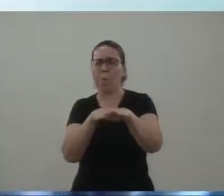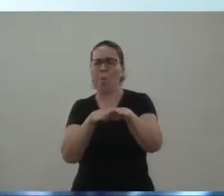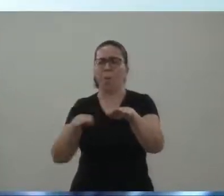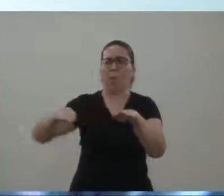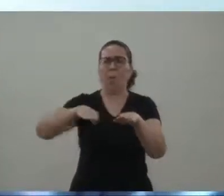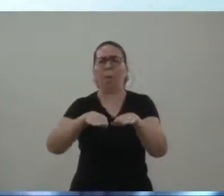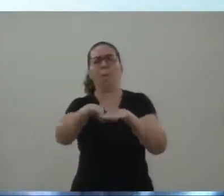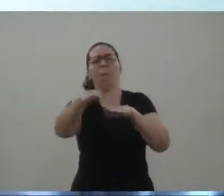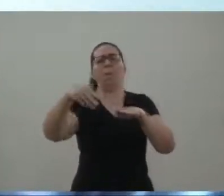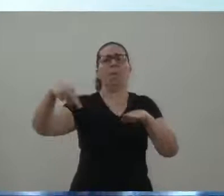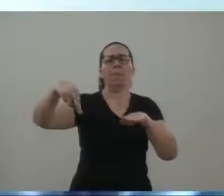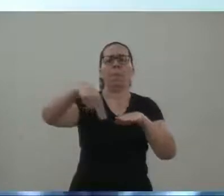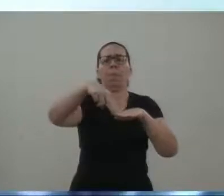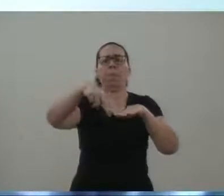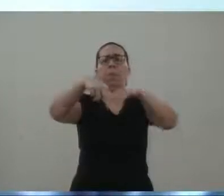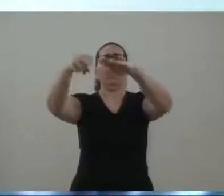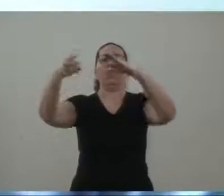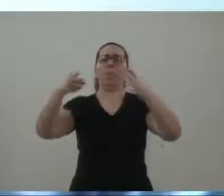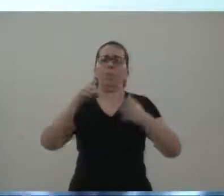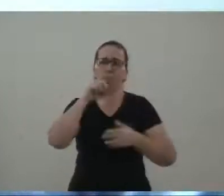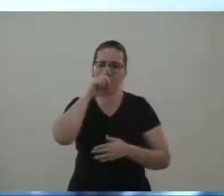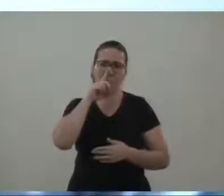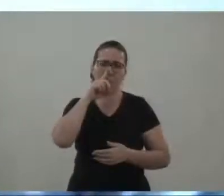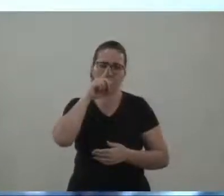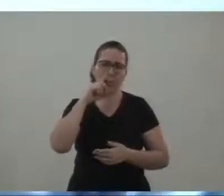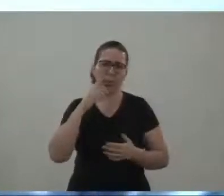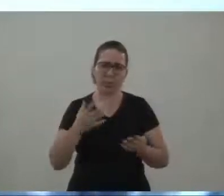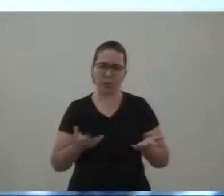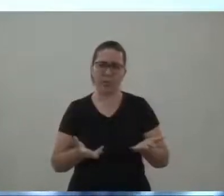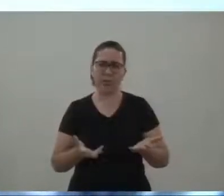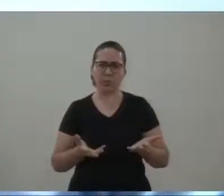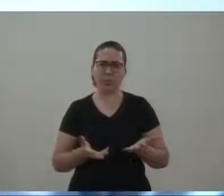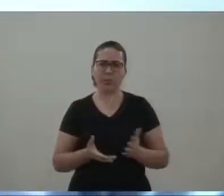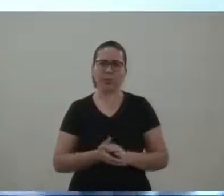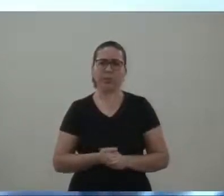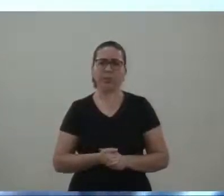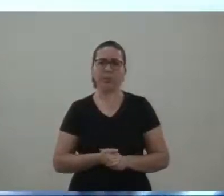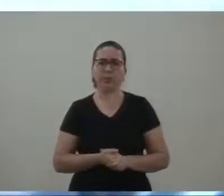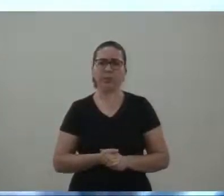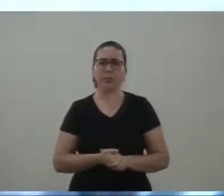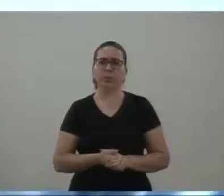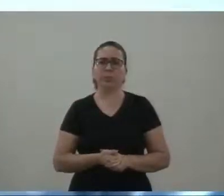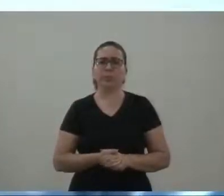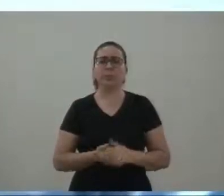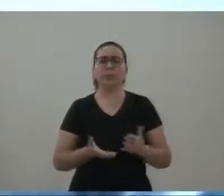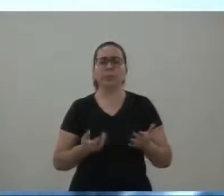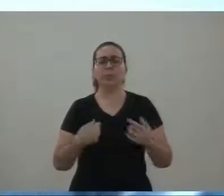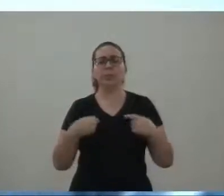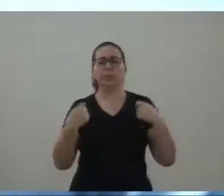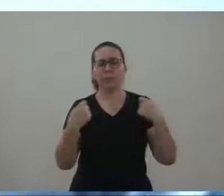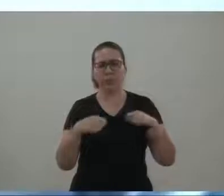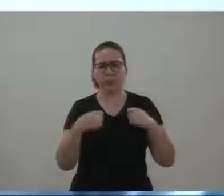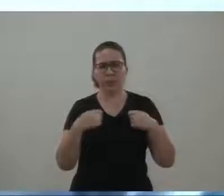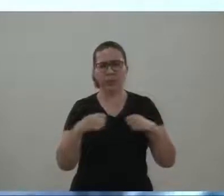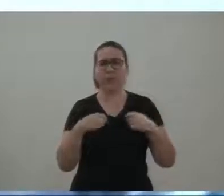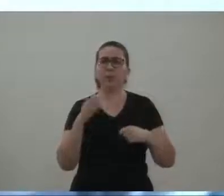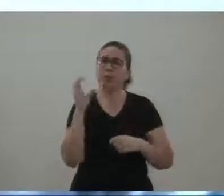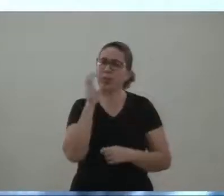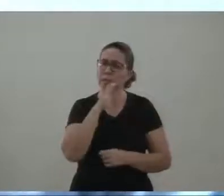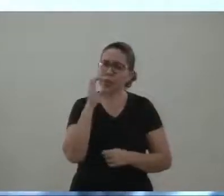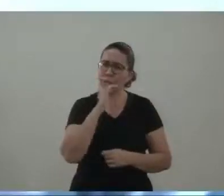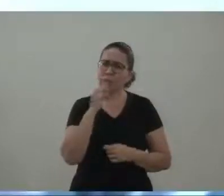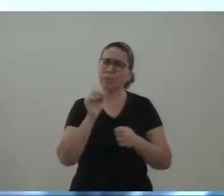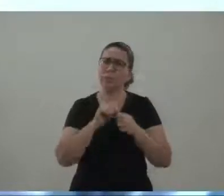né, a pessoa vai atravessar e corre o risco de ser atropelada por outro que não respeita. Então, acho que a gente precisa